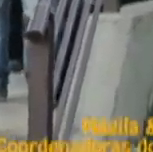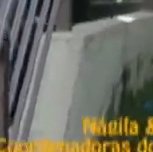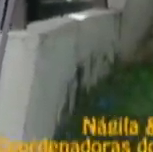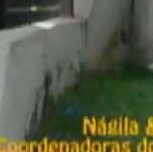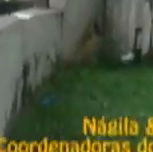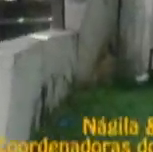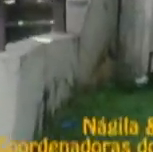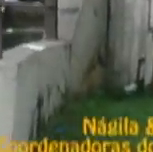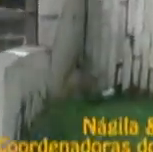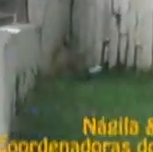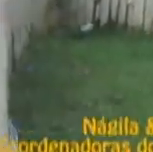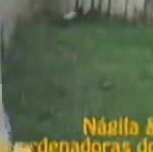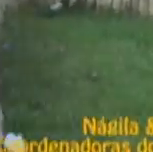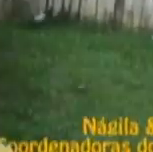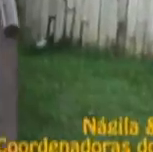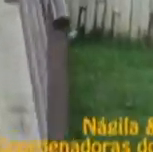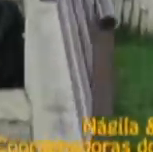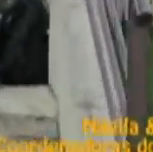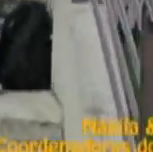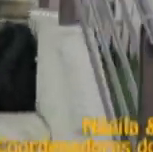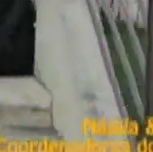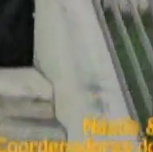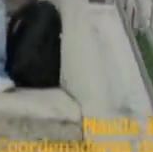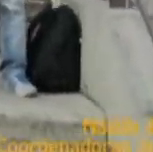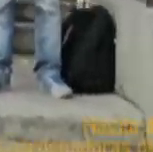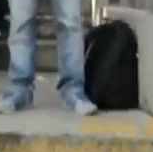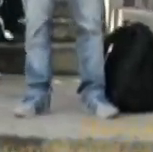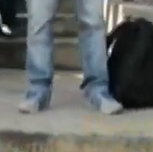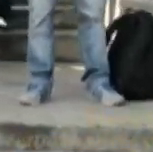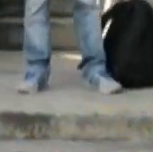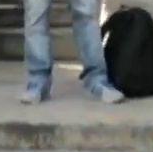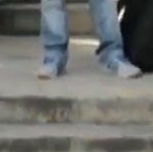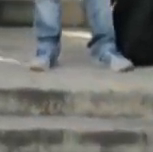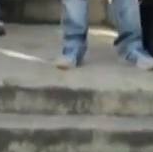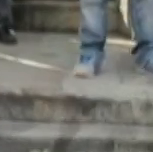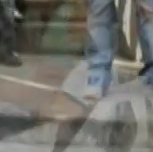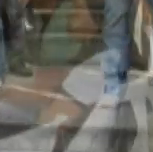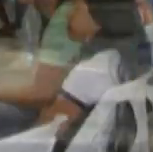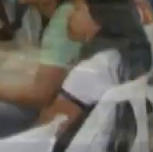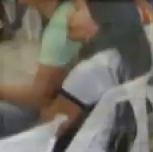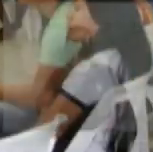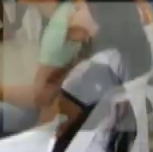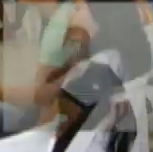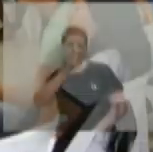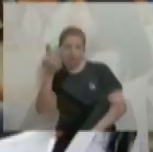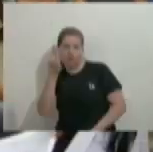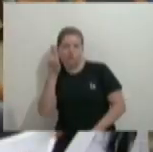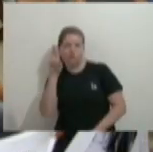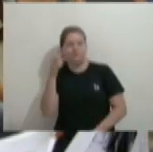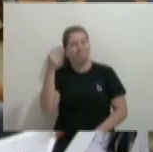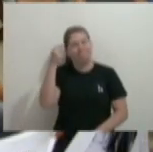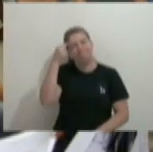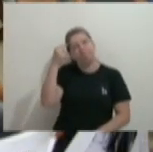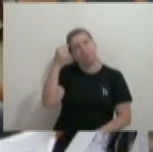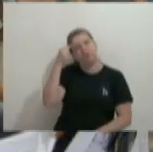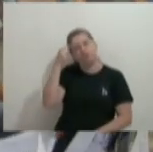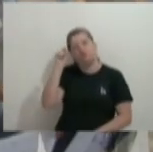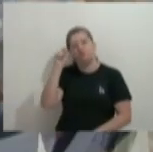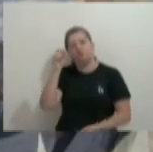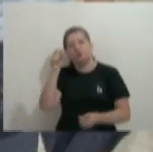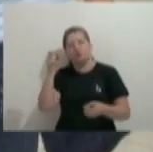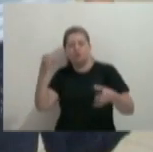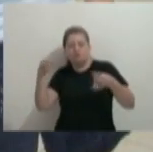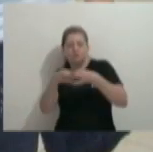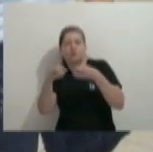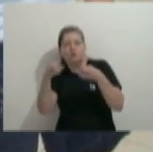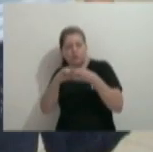grupo cultural Arte e Performance Surda, esse é o nosso nome. Mas o grupo tem o